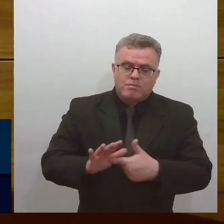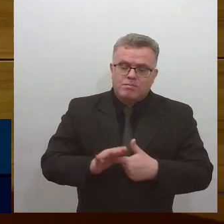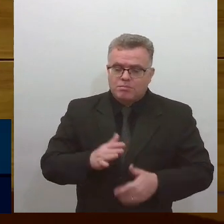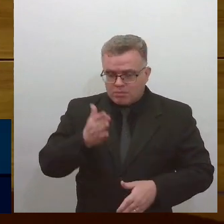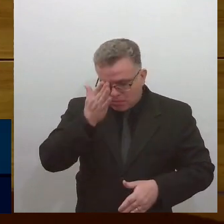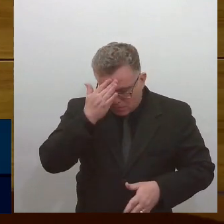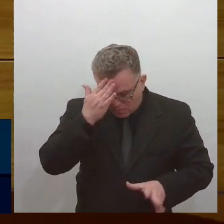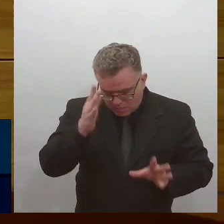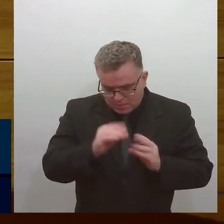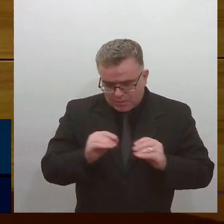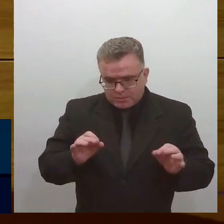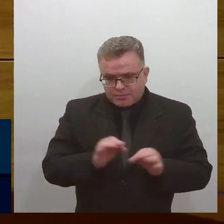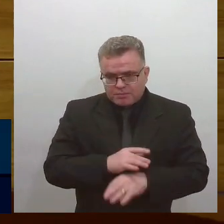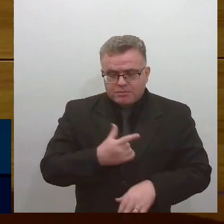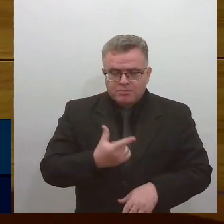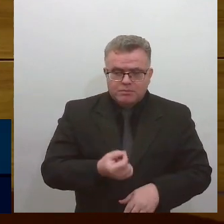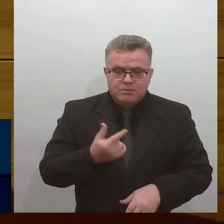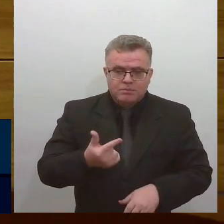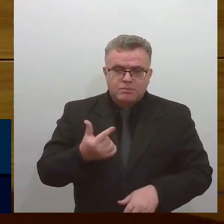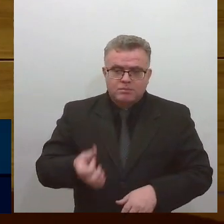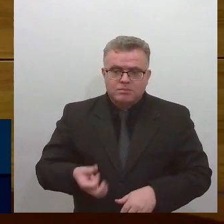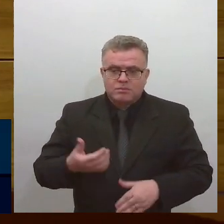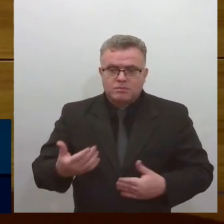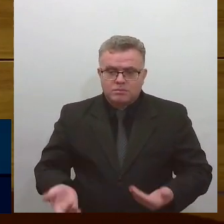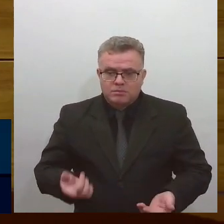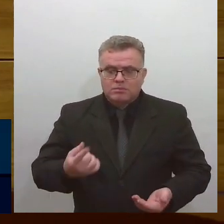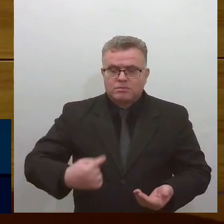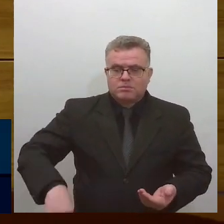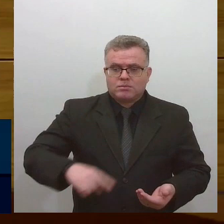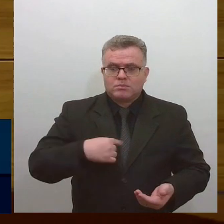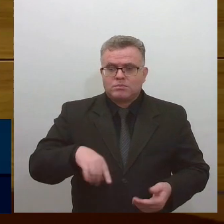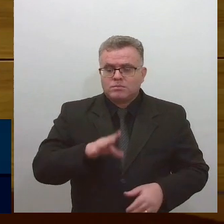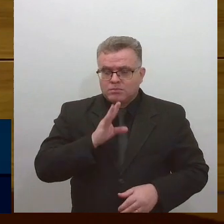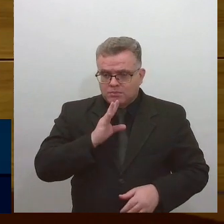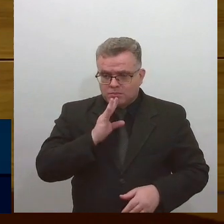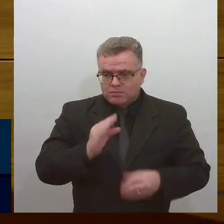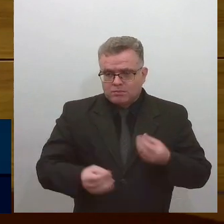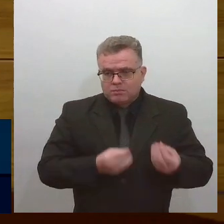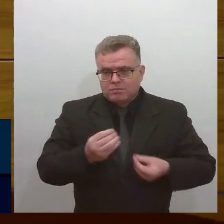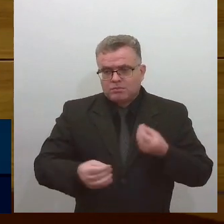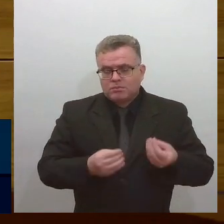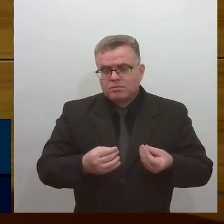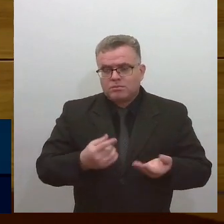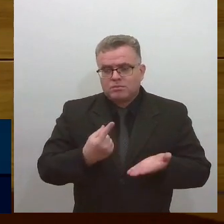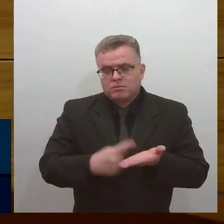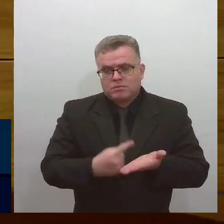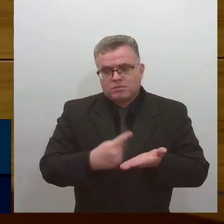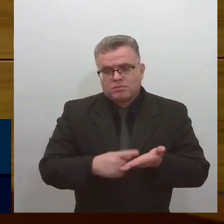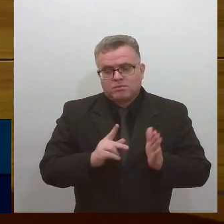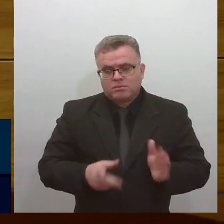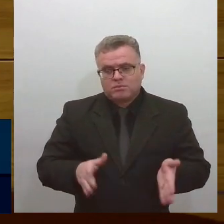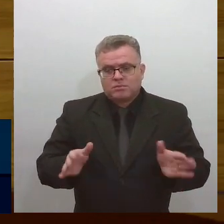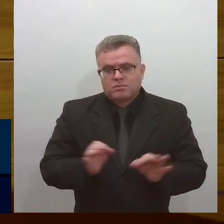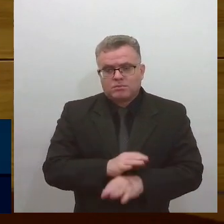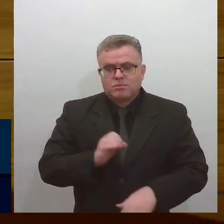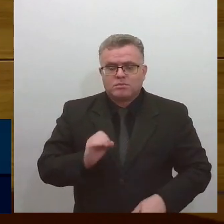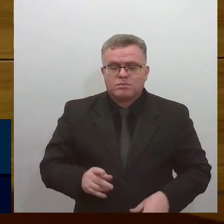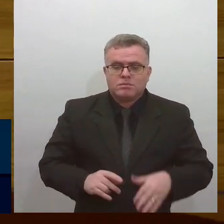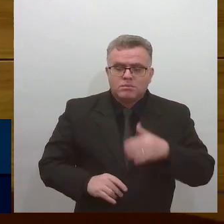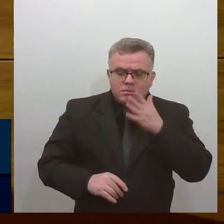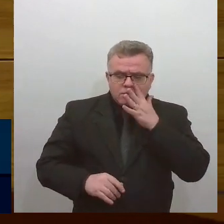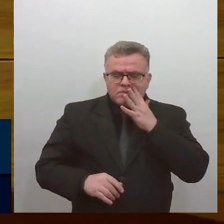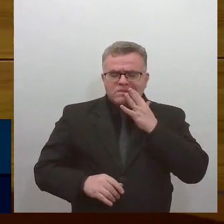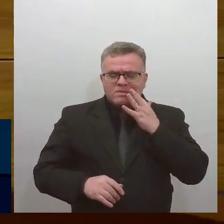2026 a gente inicie o processo de construção do Contorno porque não é tão simples